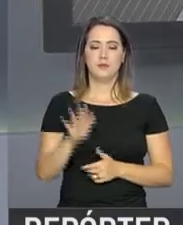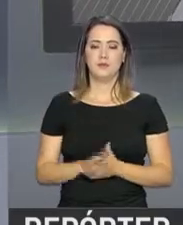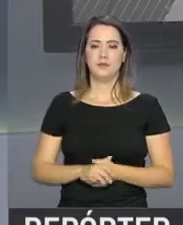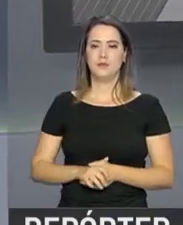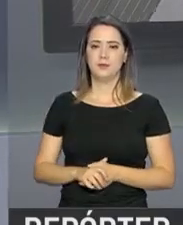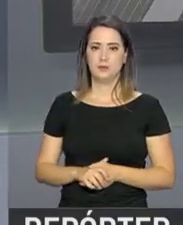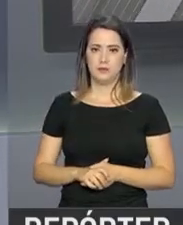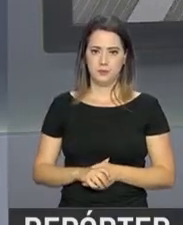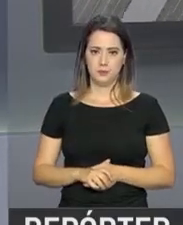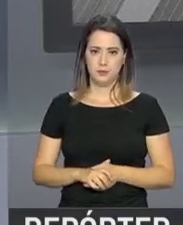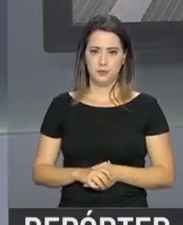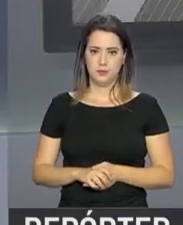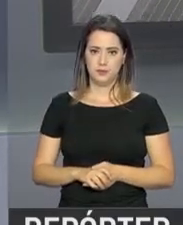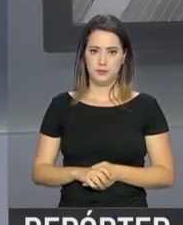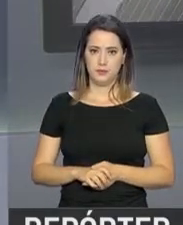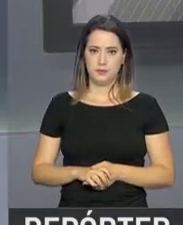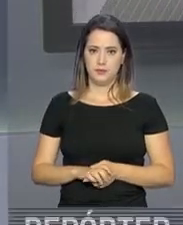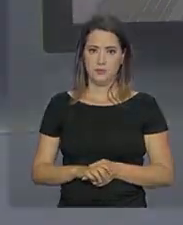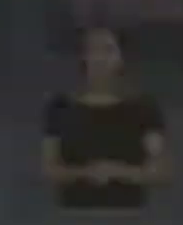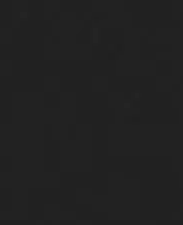tv do governo federal